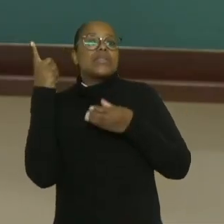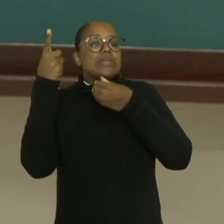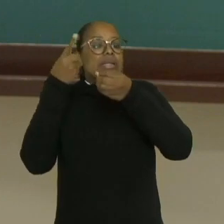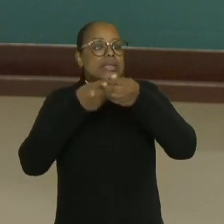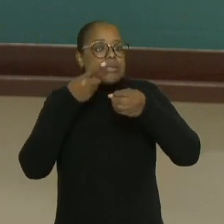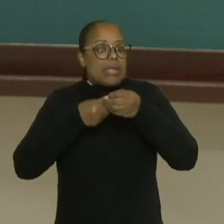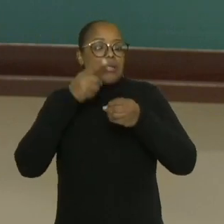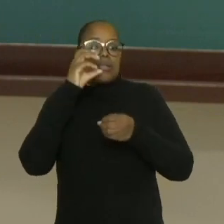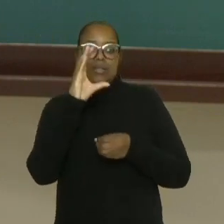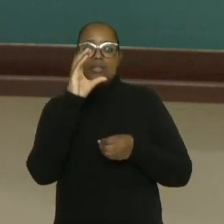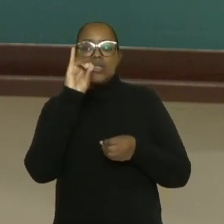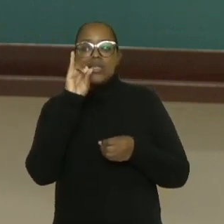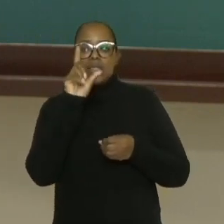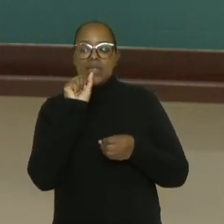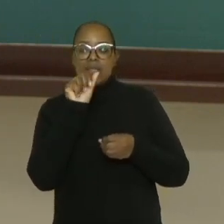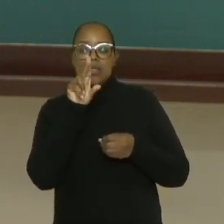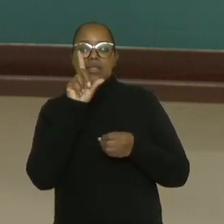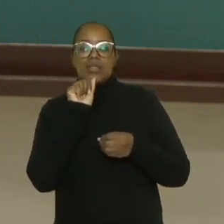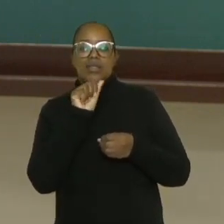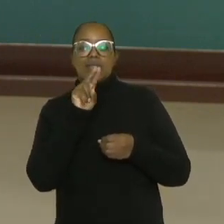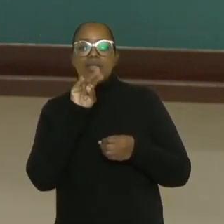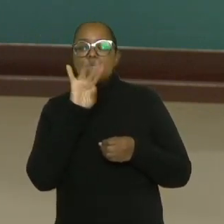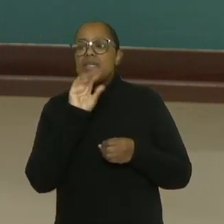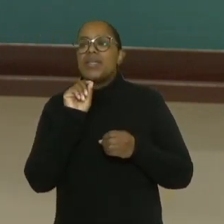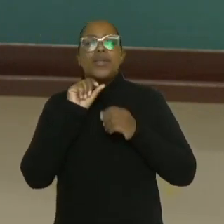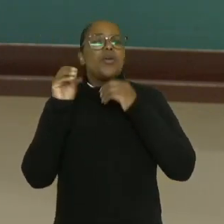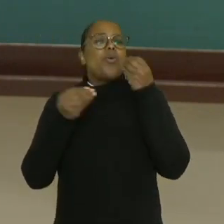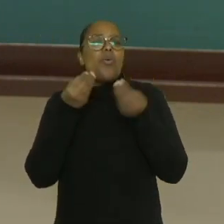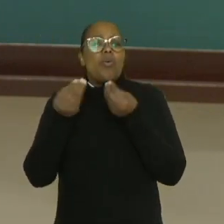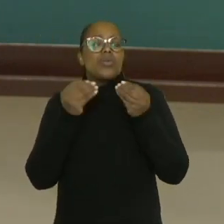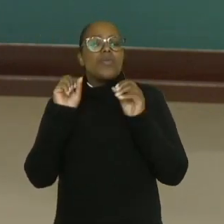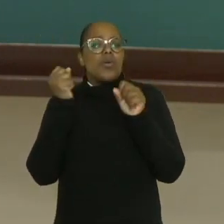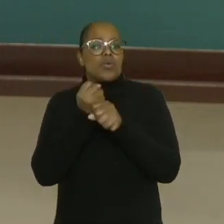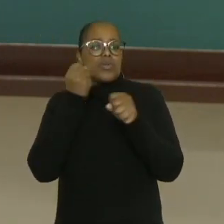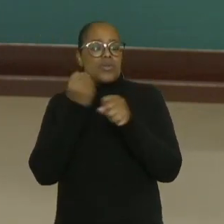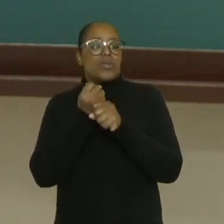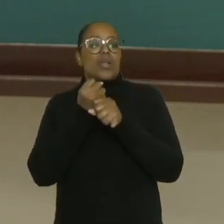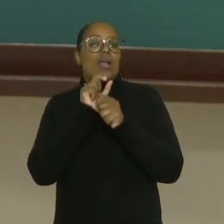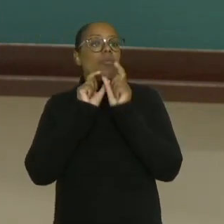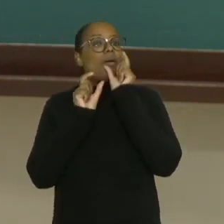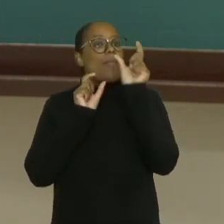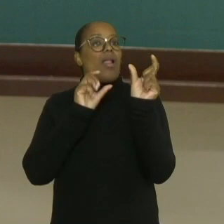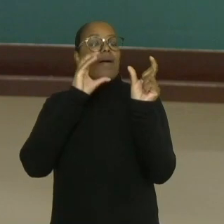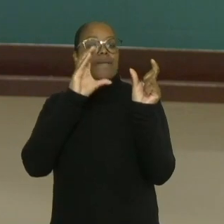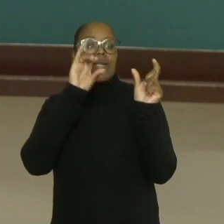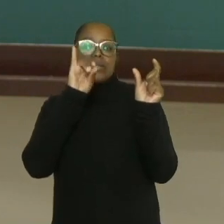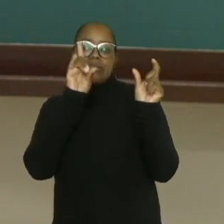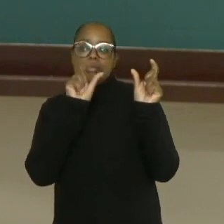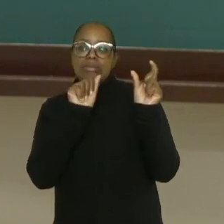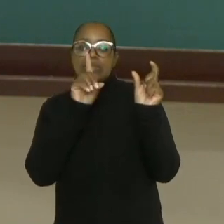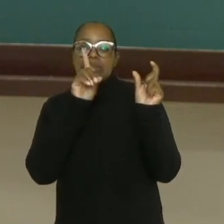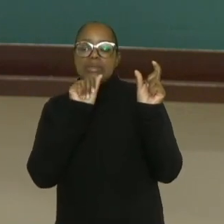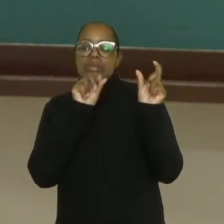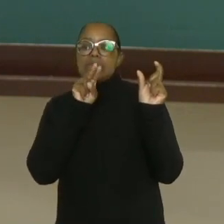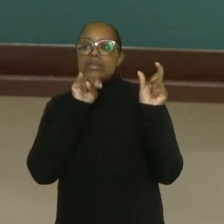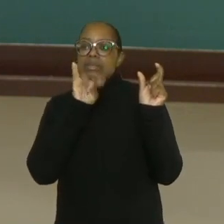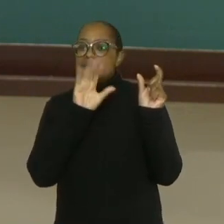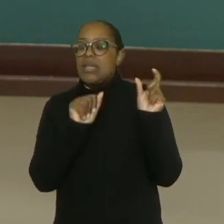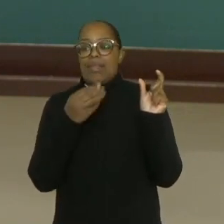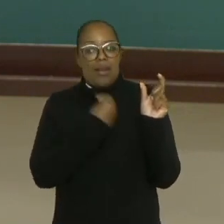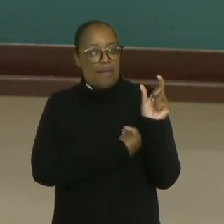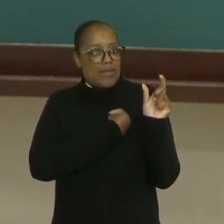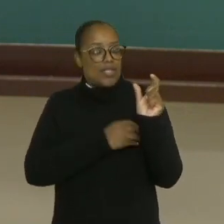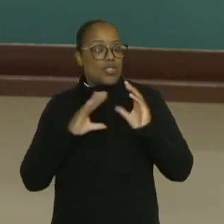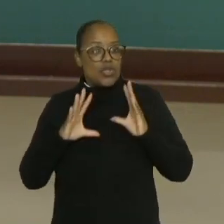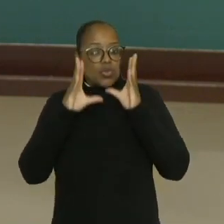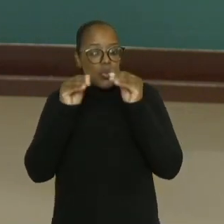que este foi construído. Então, cidadania também é uma palavrinha que está no cotidiano de todos nós. Sabemos que